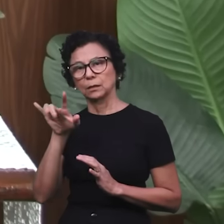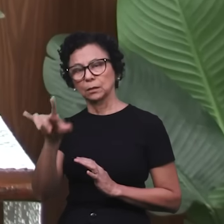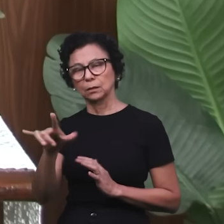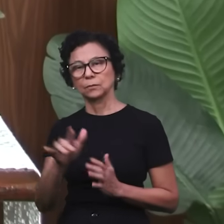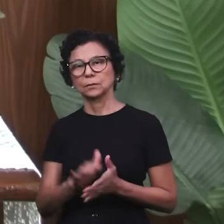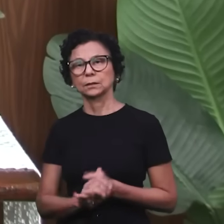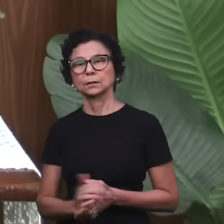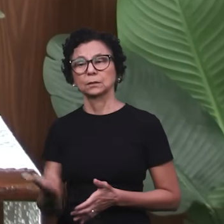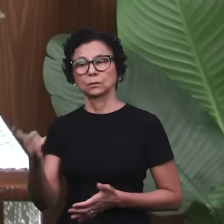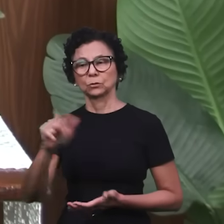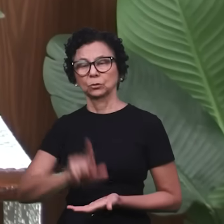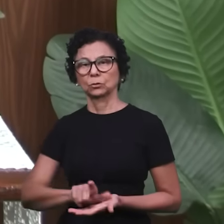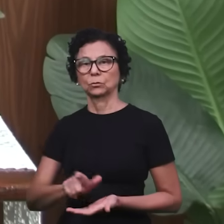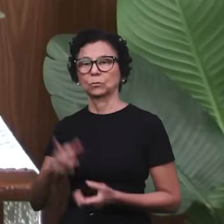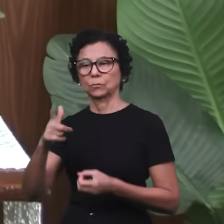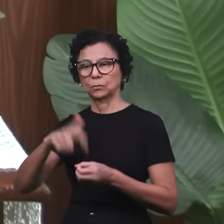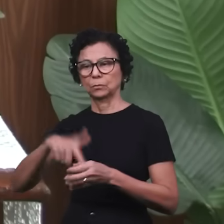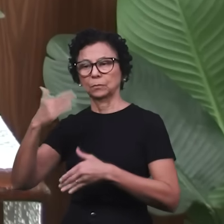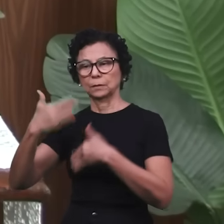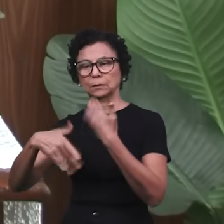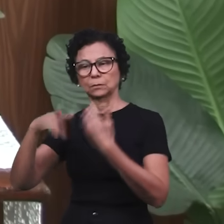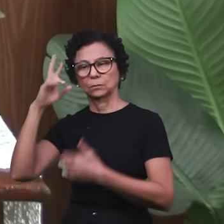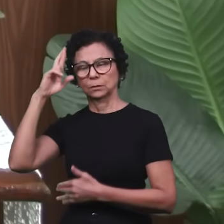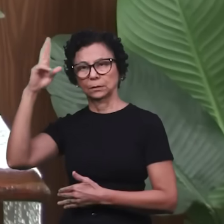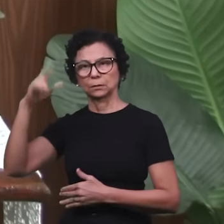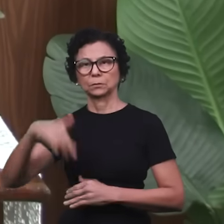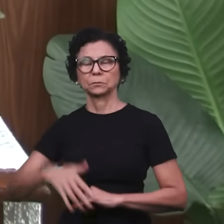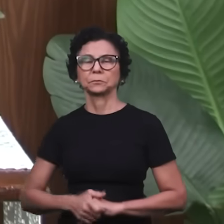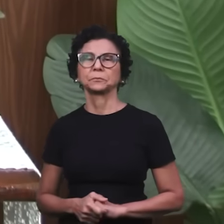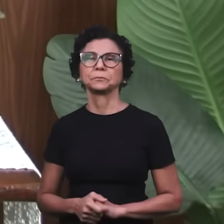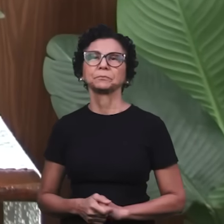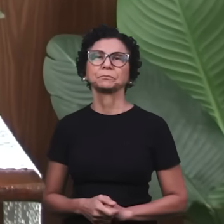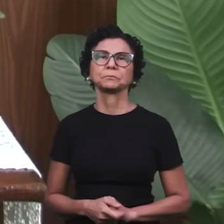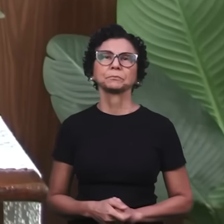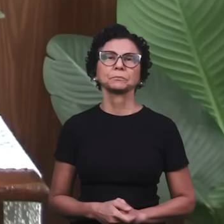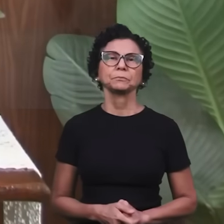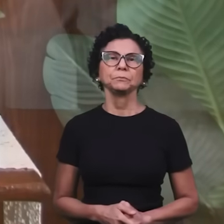louvor, né, nesse momento, para a honra e para a glória do Senhor.